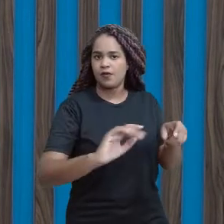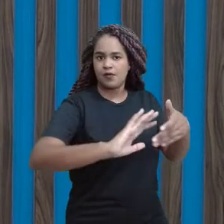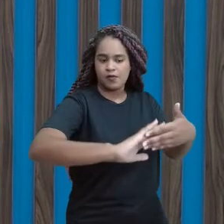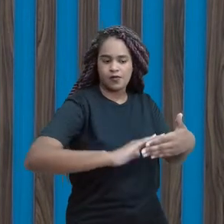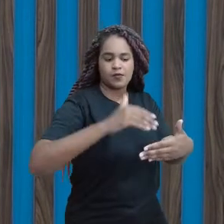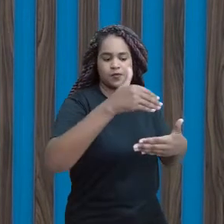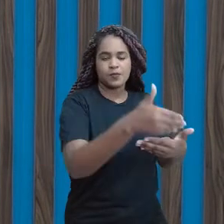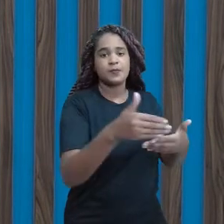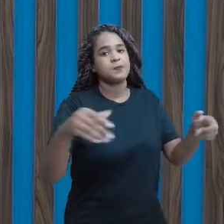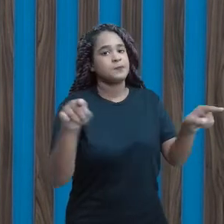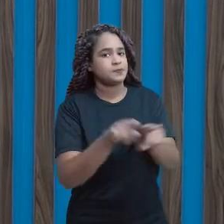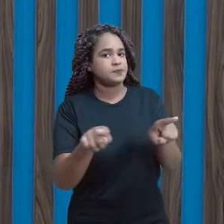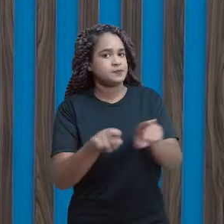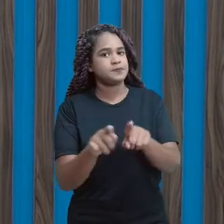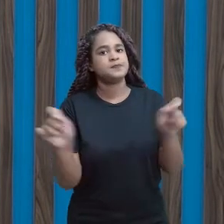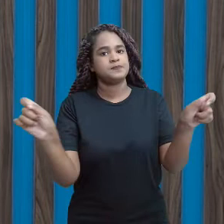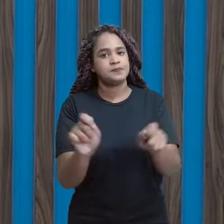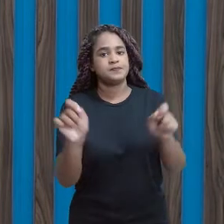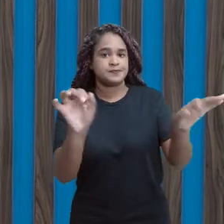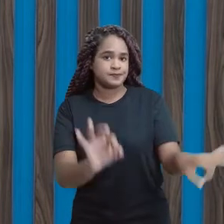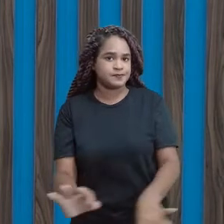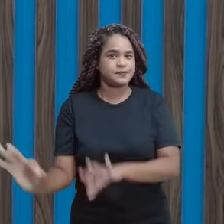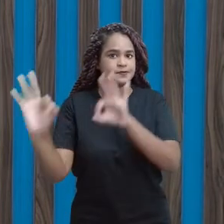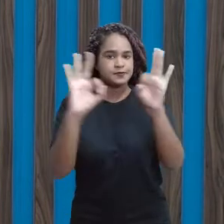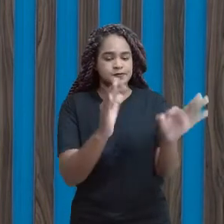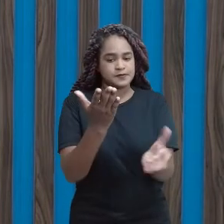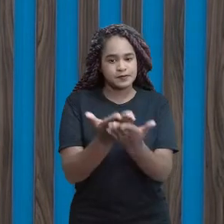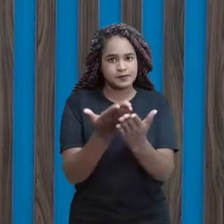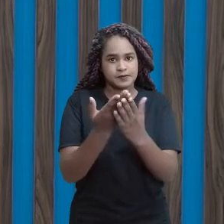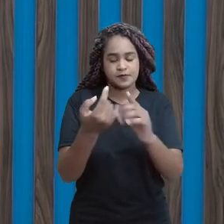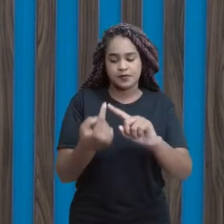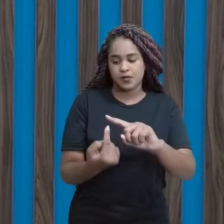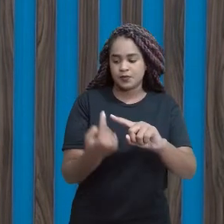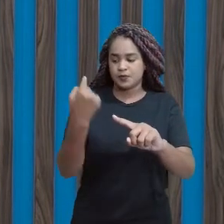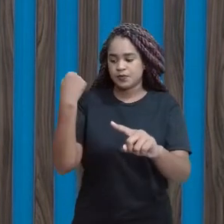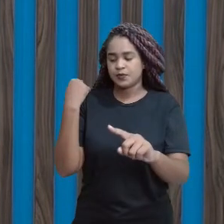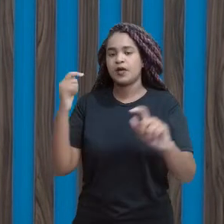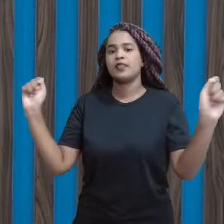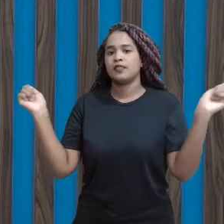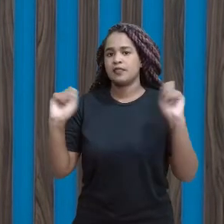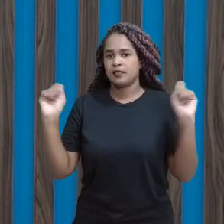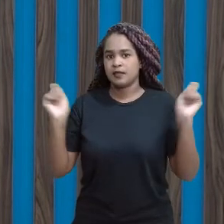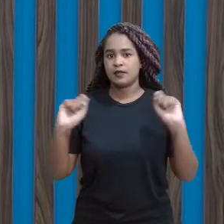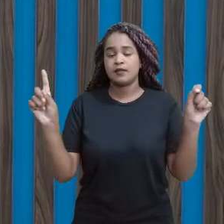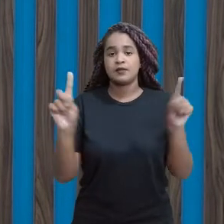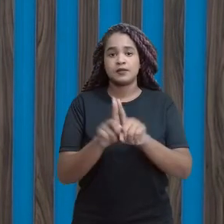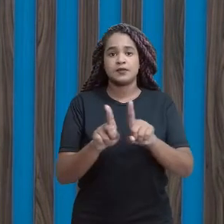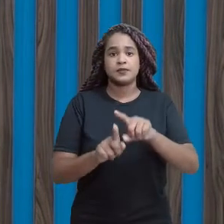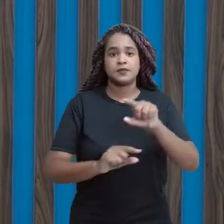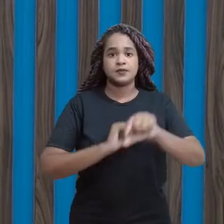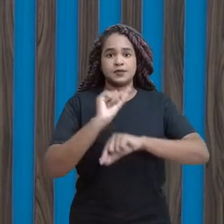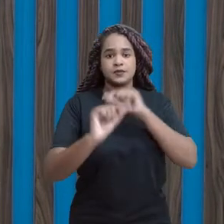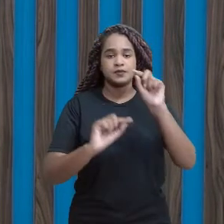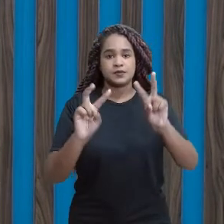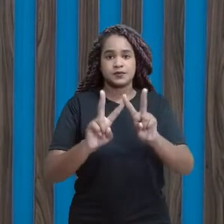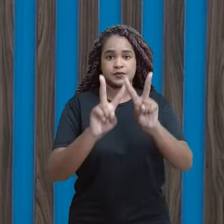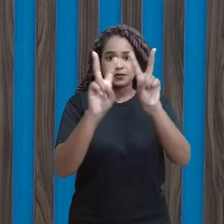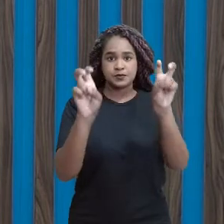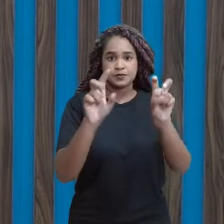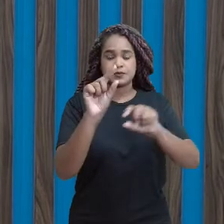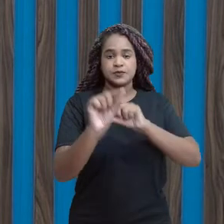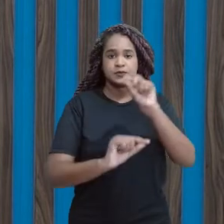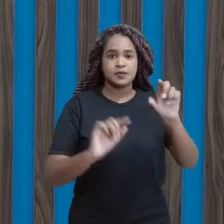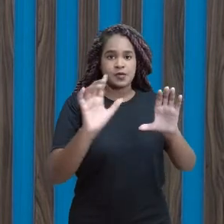as reprises, certo? Da nossa aula. E também Briane vai falar sobre o nosso canal no YouTube, onde você pode